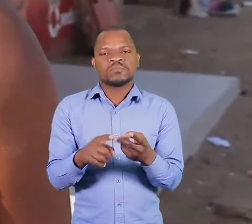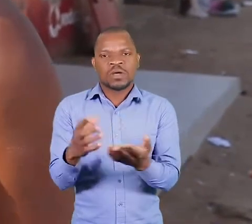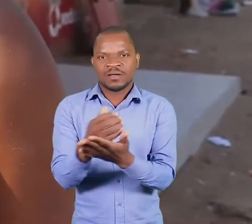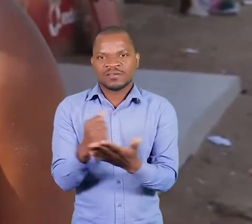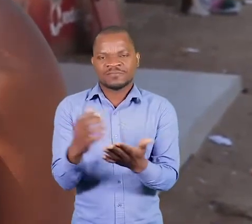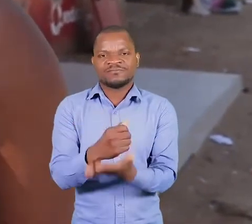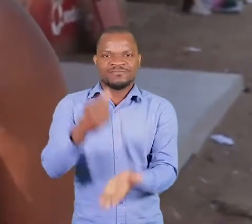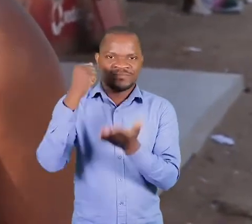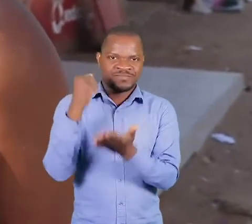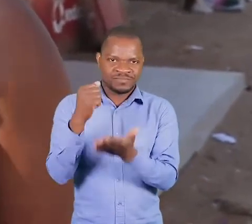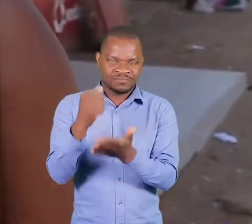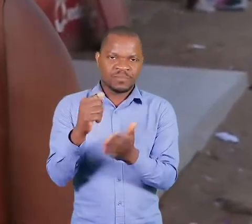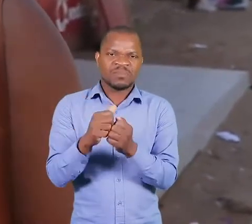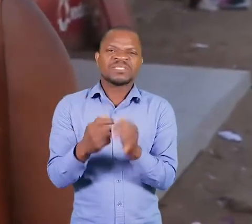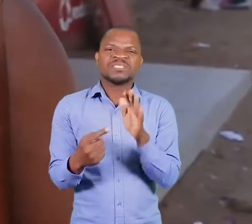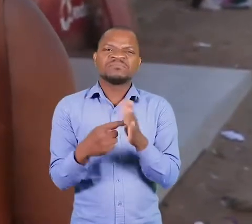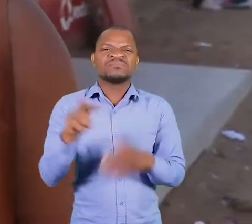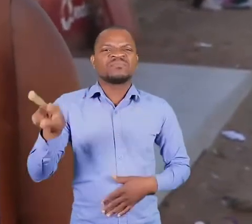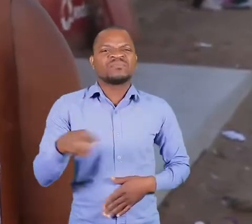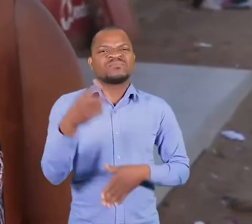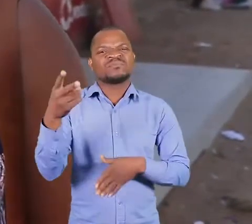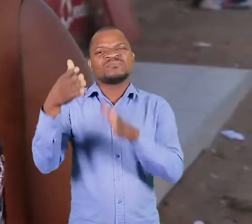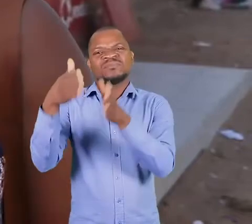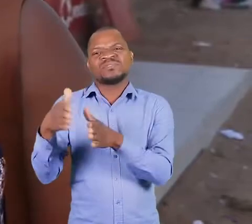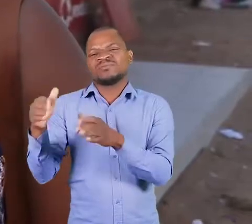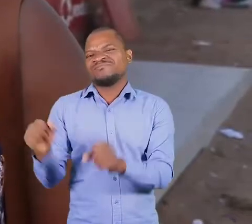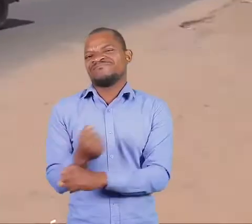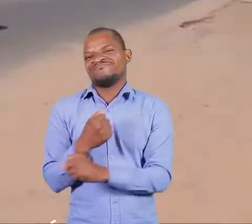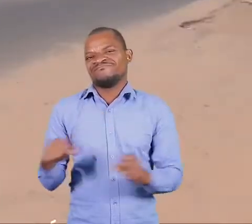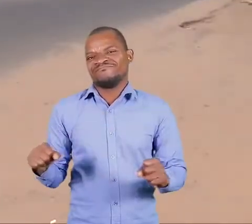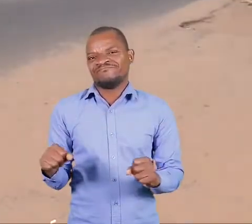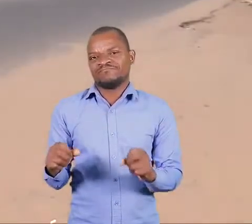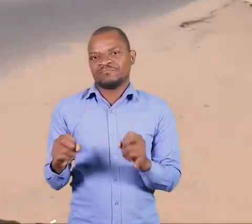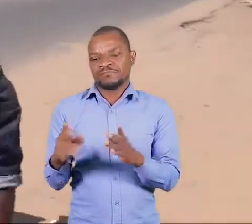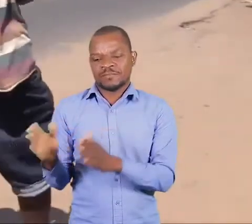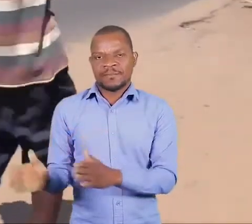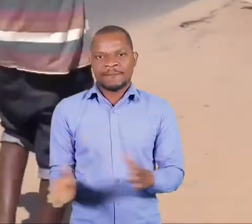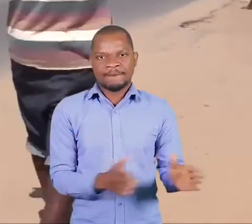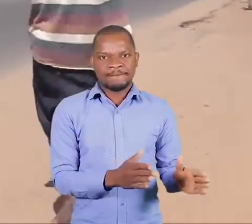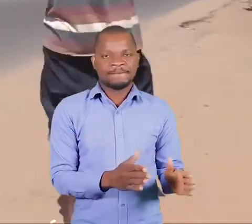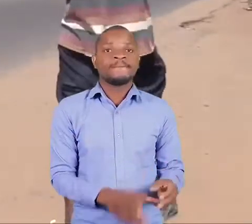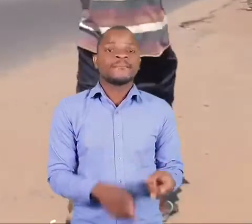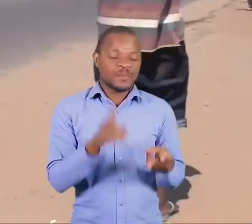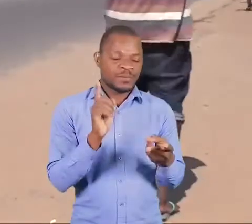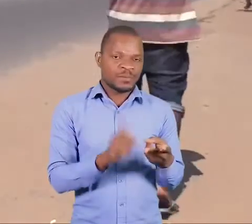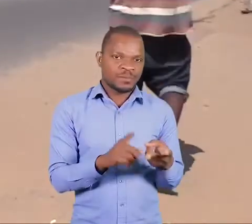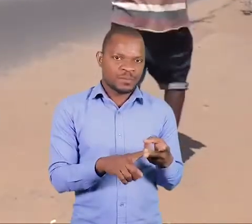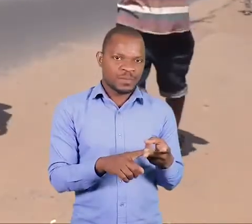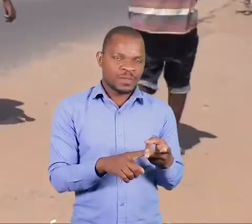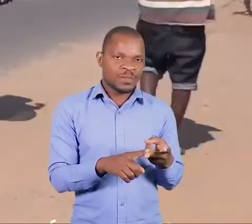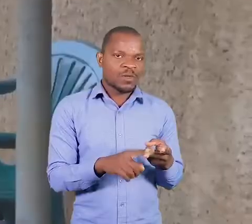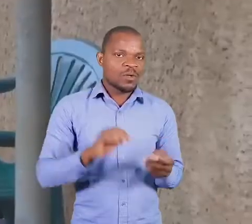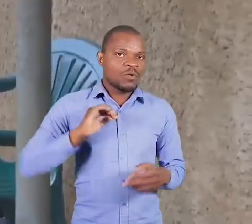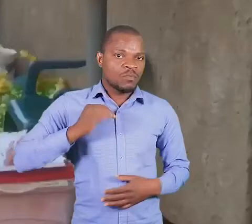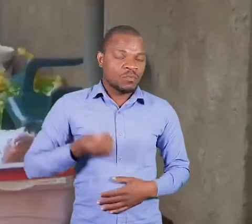de rendimento e não dependerá de outras pessoas para seu sustento. Apesar das vantagens e de ser um direito, Anice